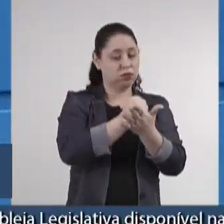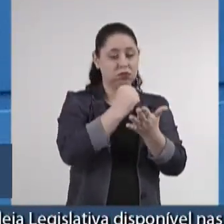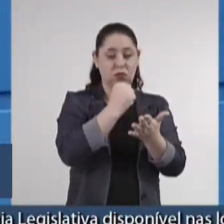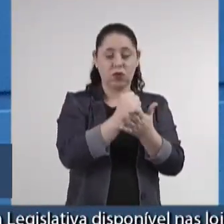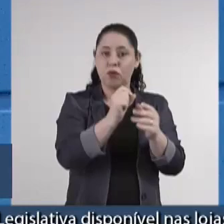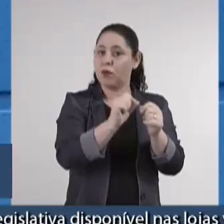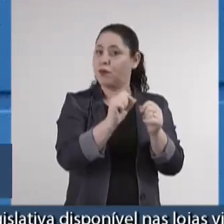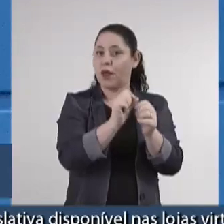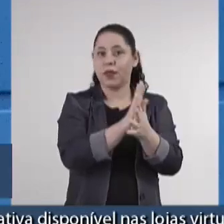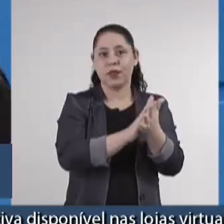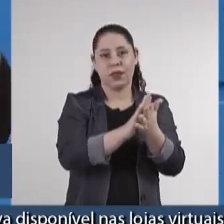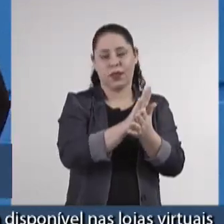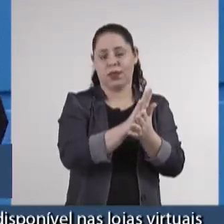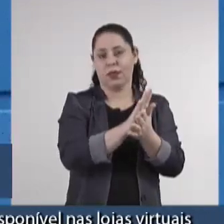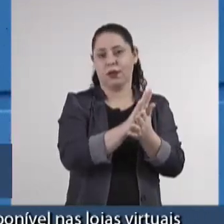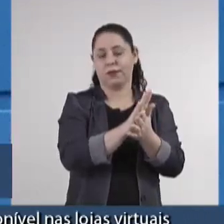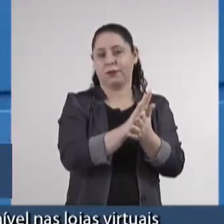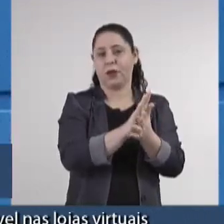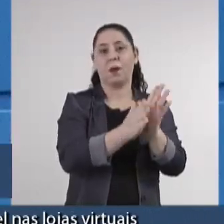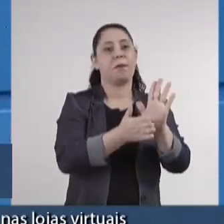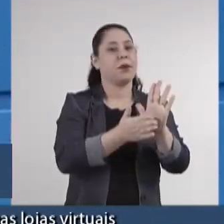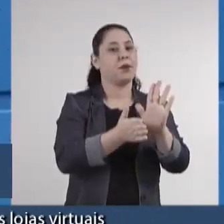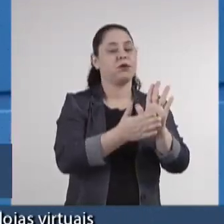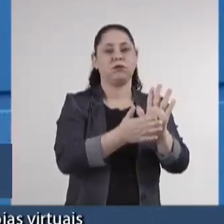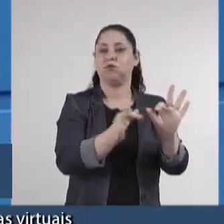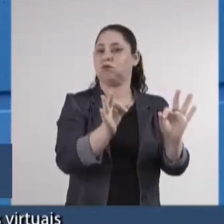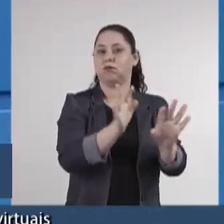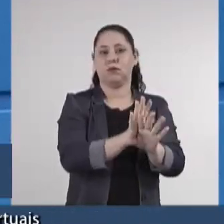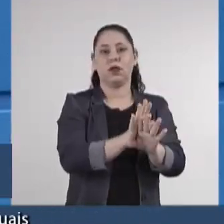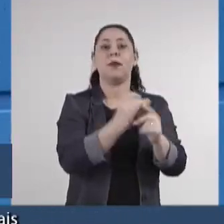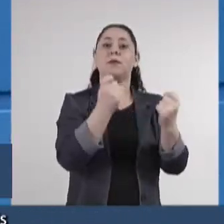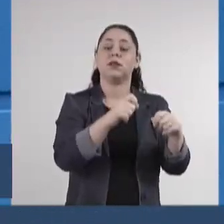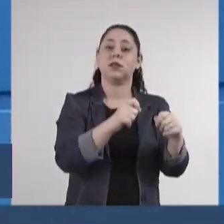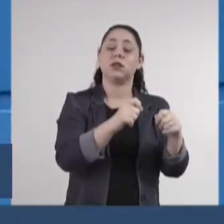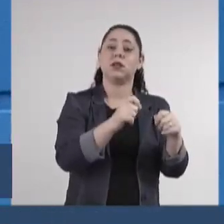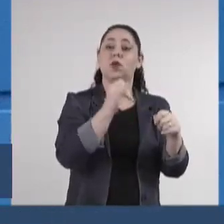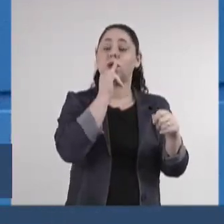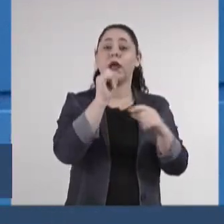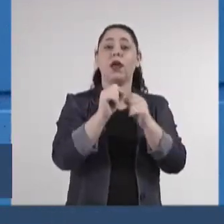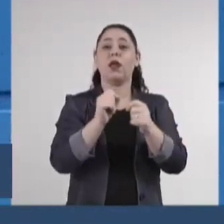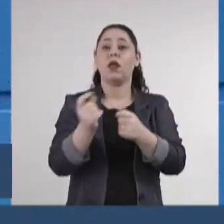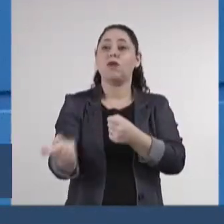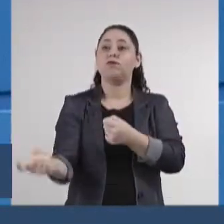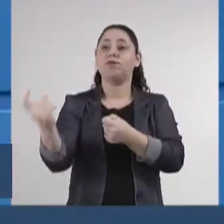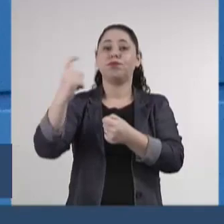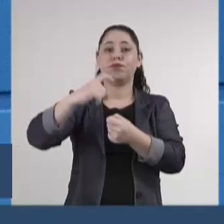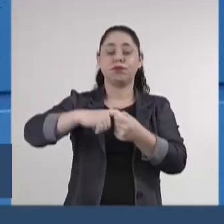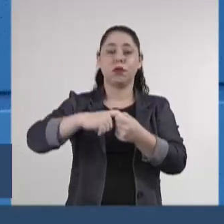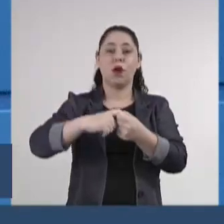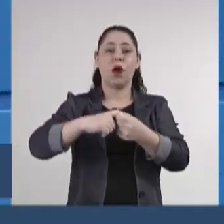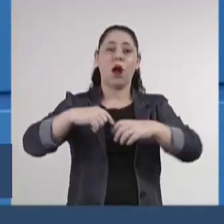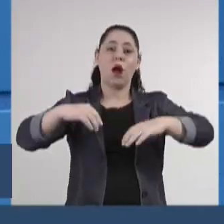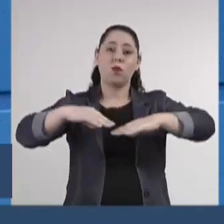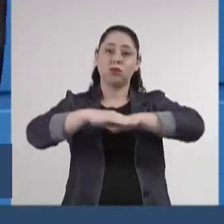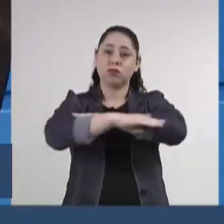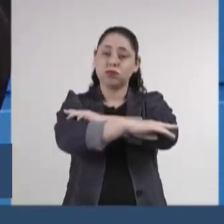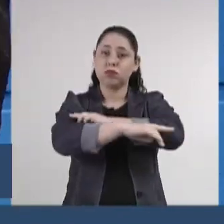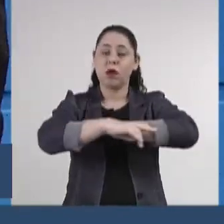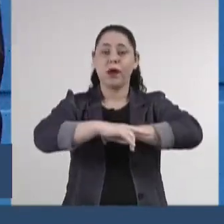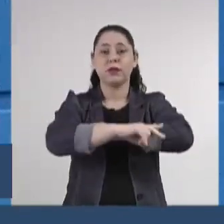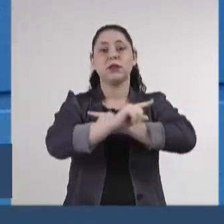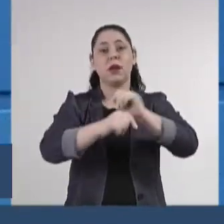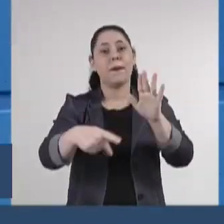tá certo? Não cumprindo o que foi feito, o que foi proposto, teria que o mais correto seria devolver a rodovia